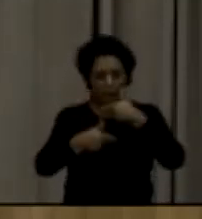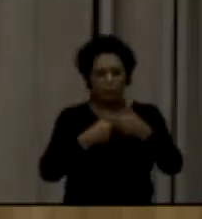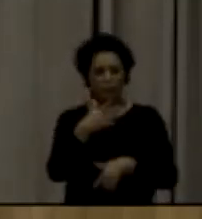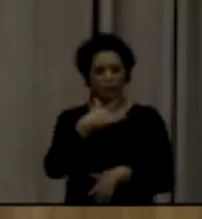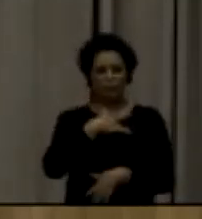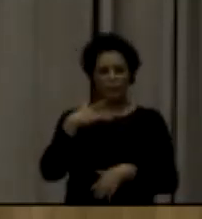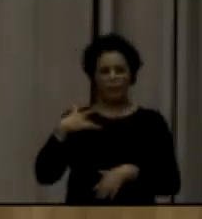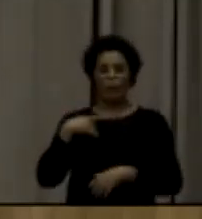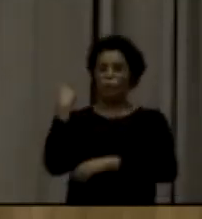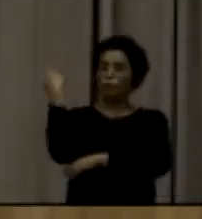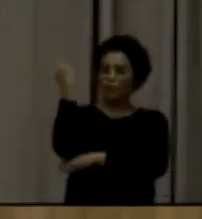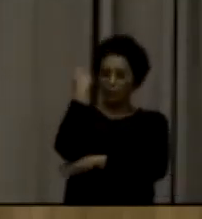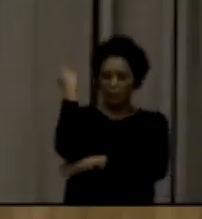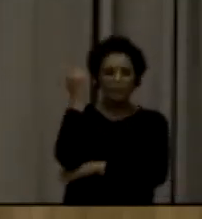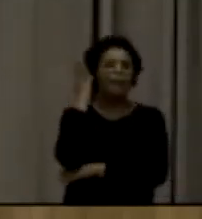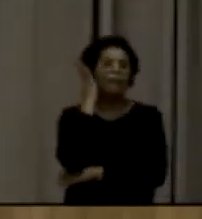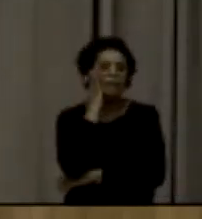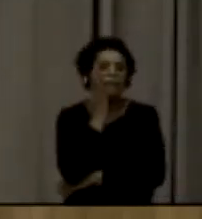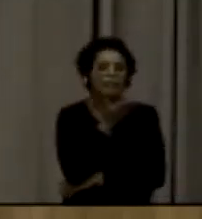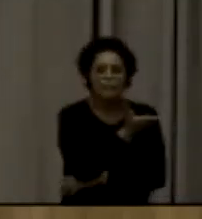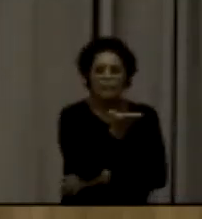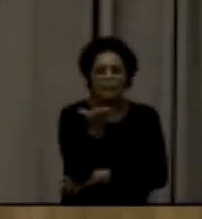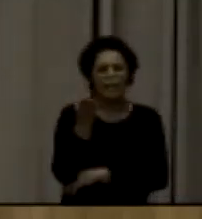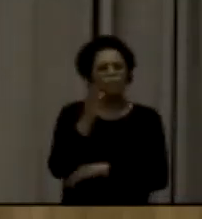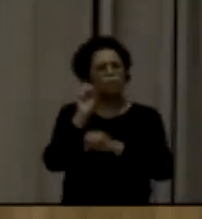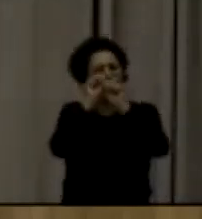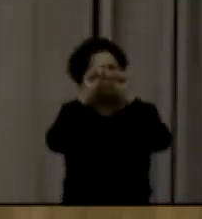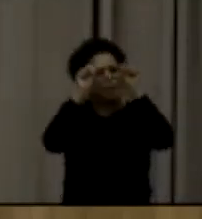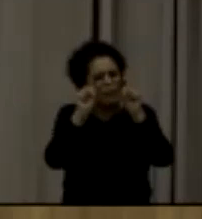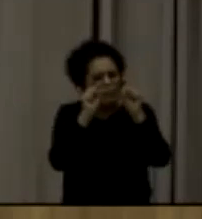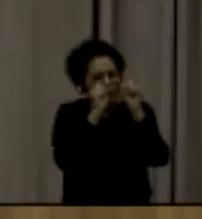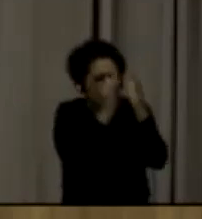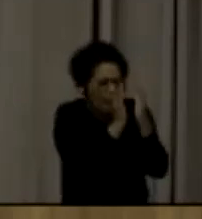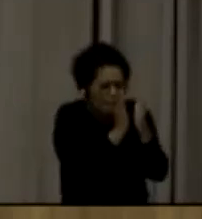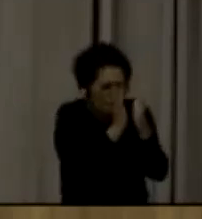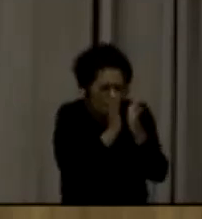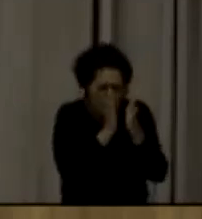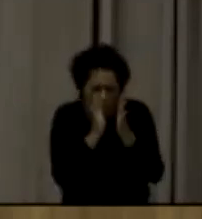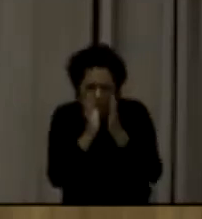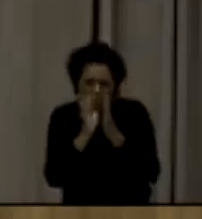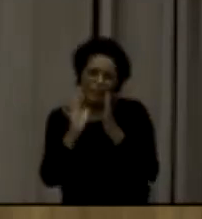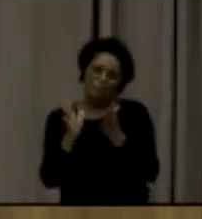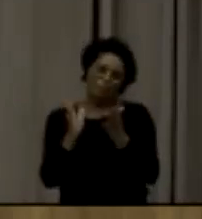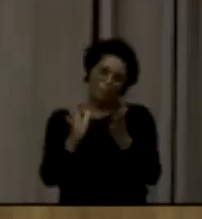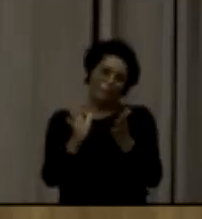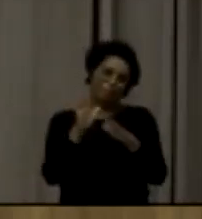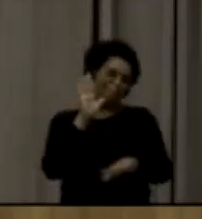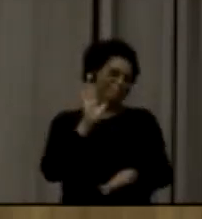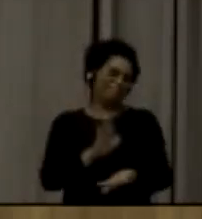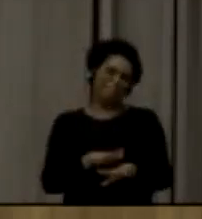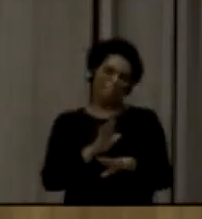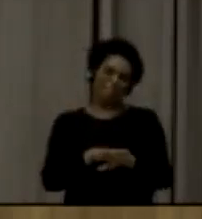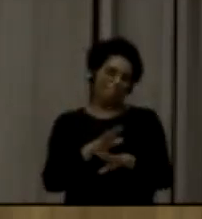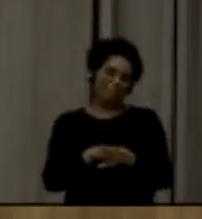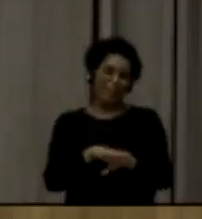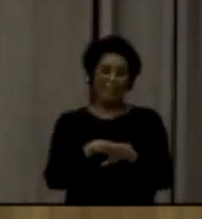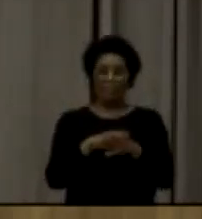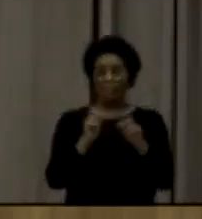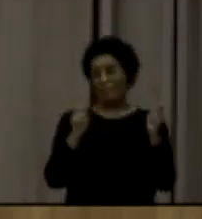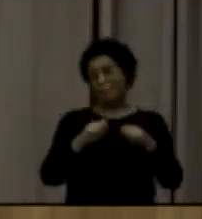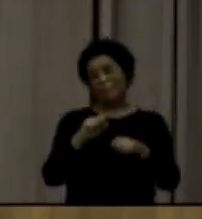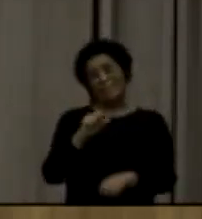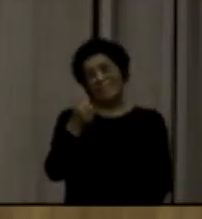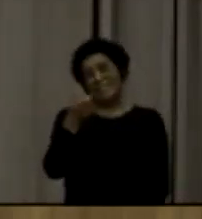na Argentina, que é, vocês sabem, nós temos o sistema mais fragmentado, mais impossível, acredito, contra 160